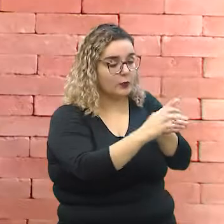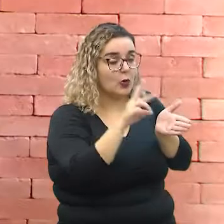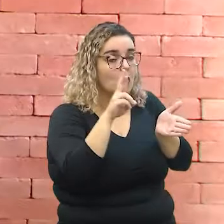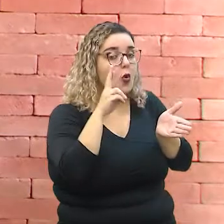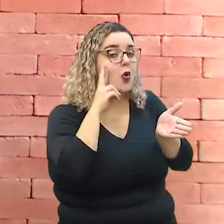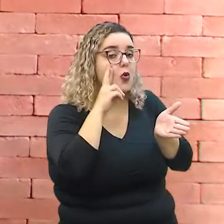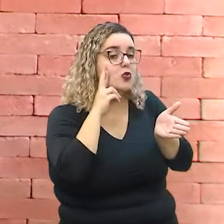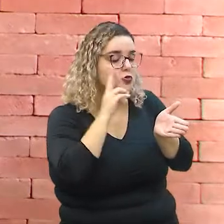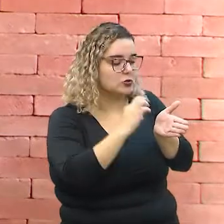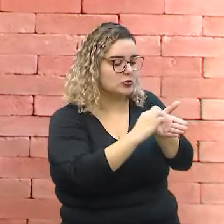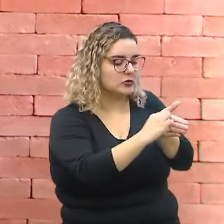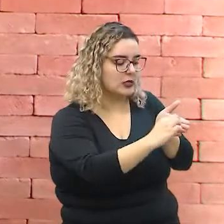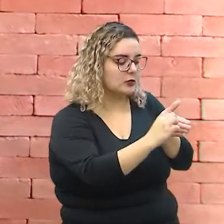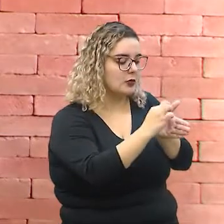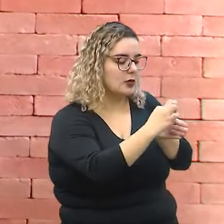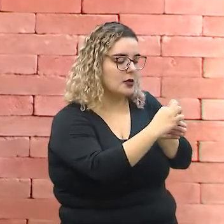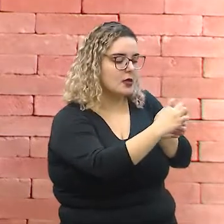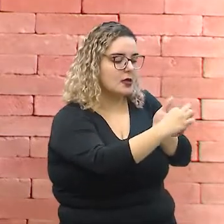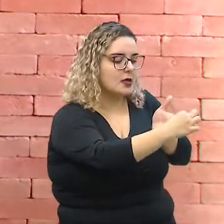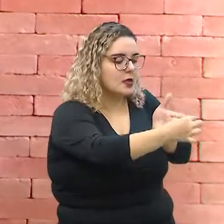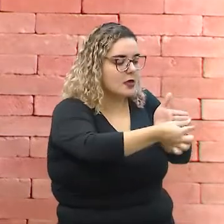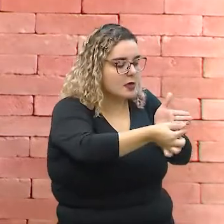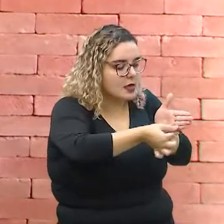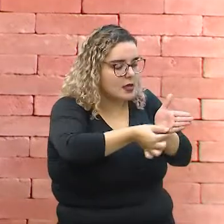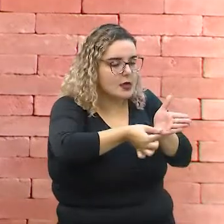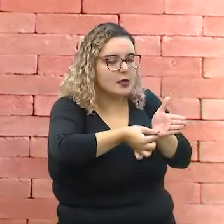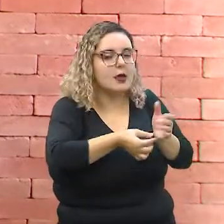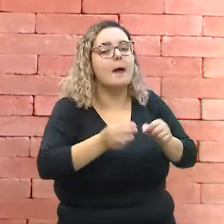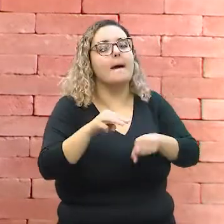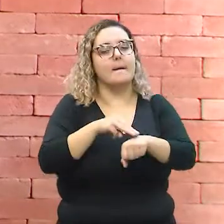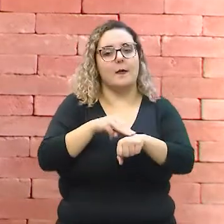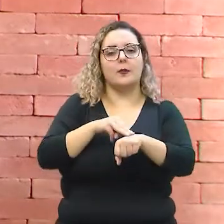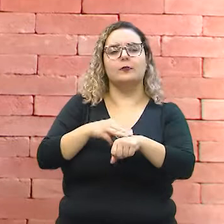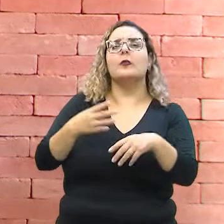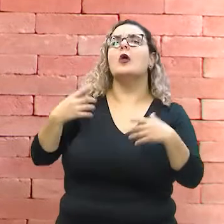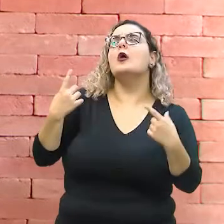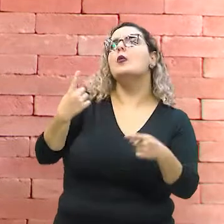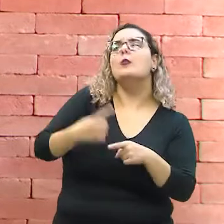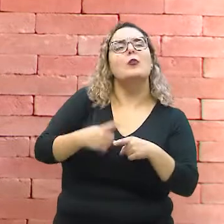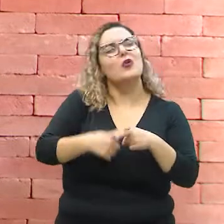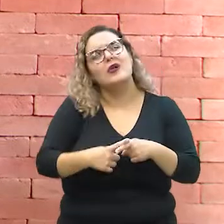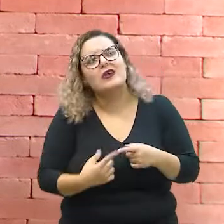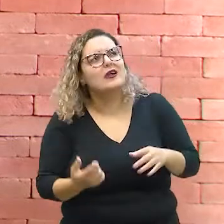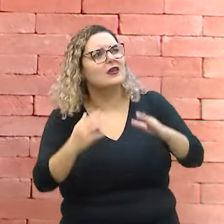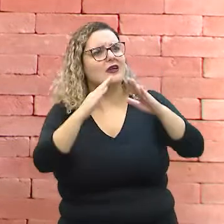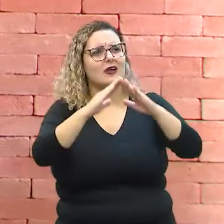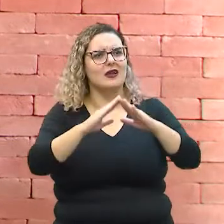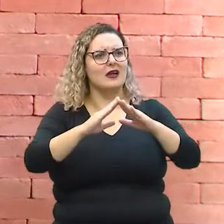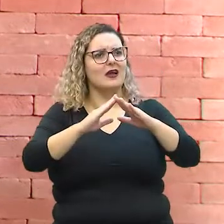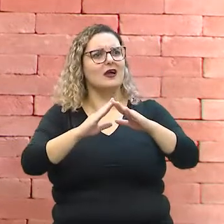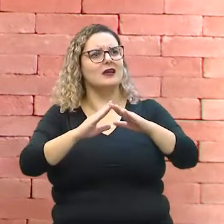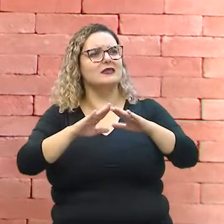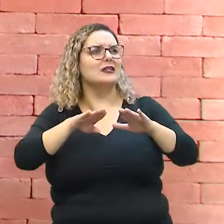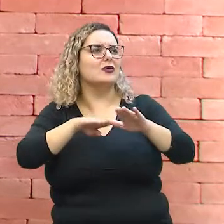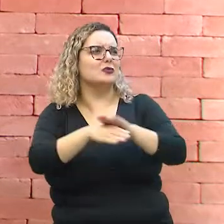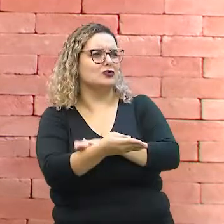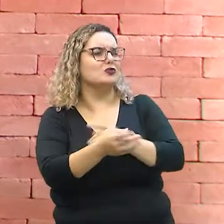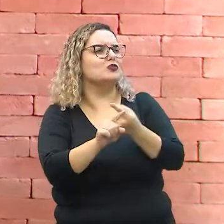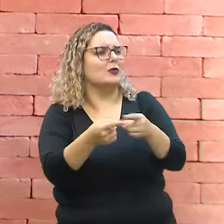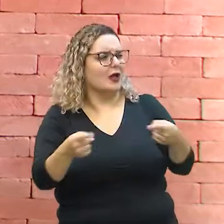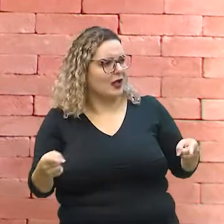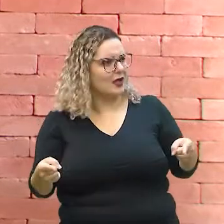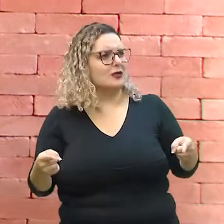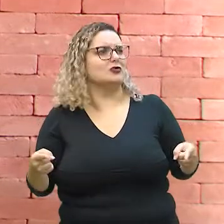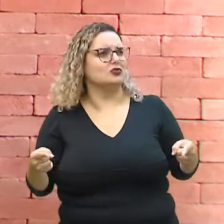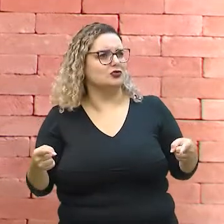bom. E por que a gente tá sempre acostumado a comer churrasco em casa e colocar sal grosso? Eu percebi que no seu